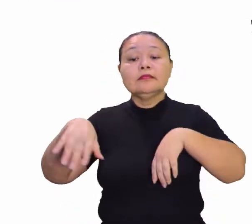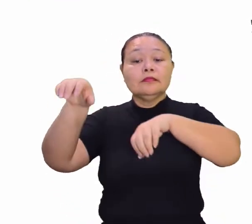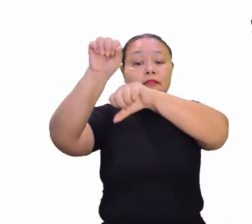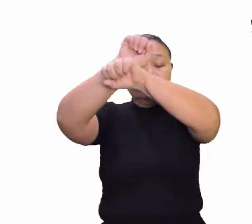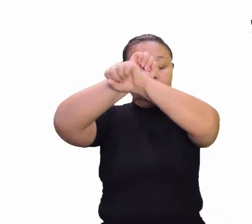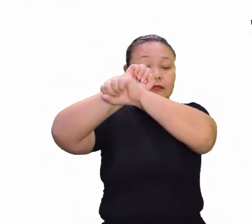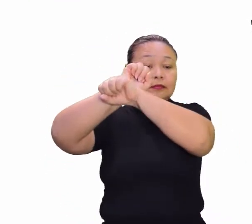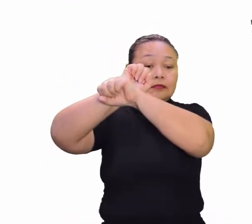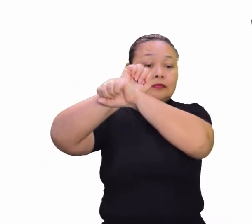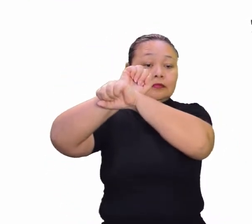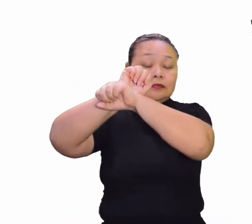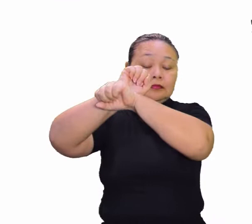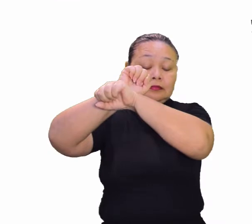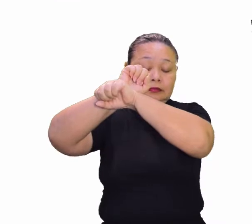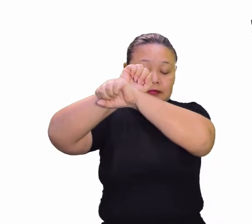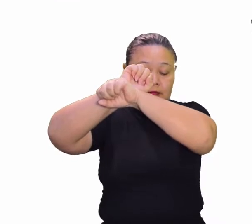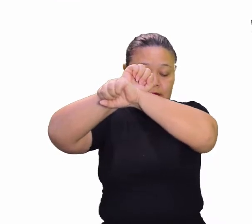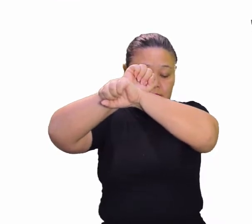escravizaram